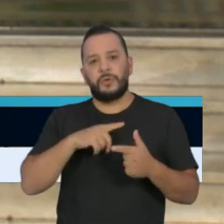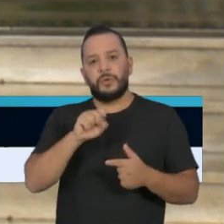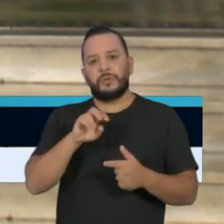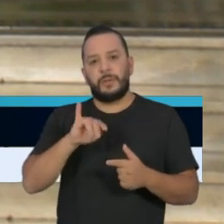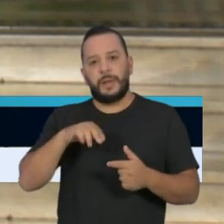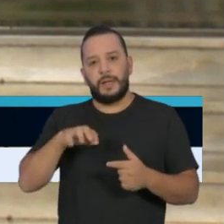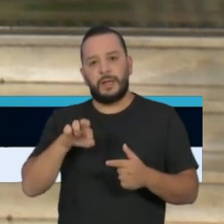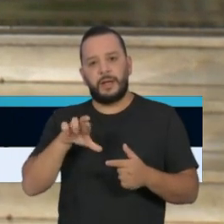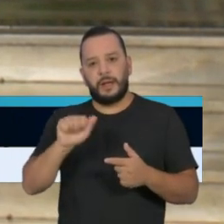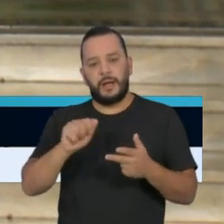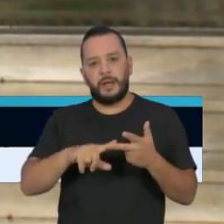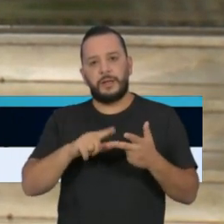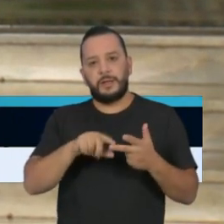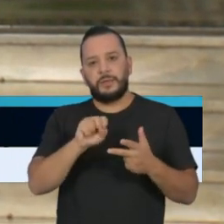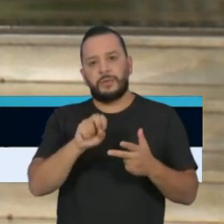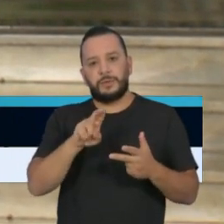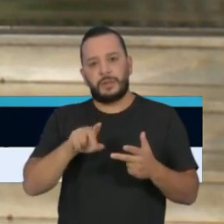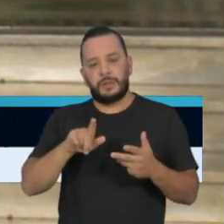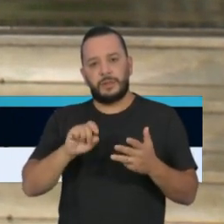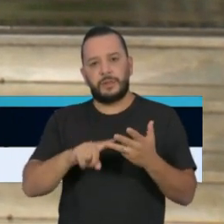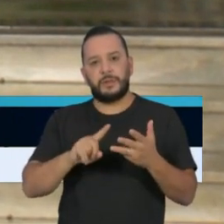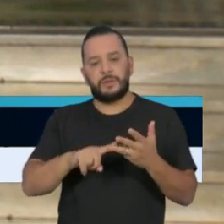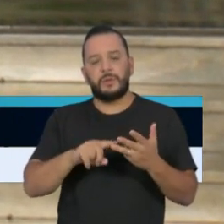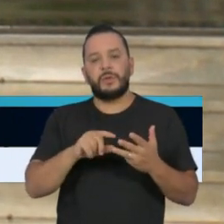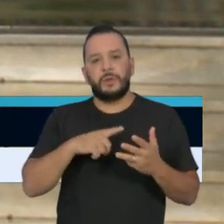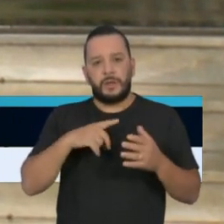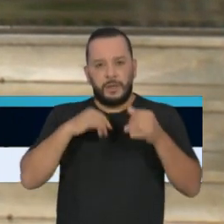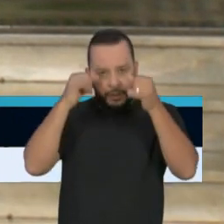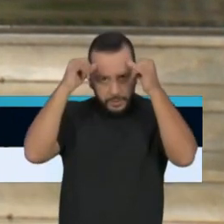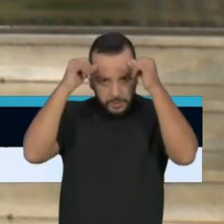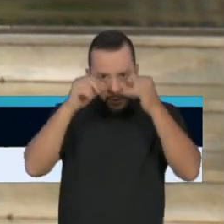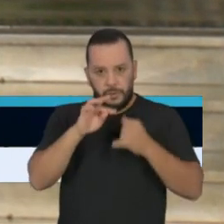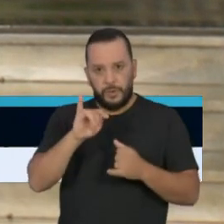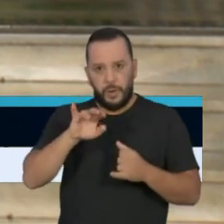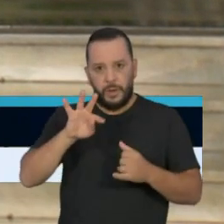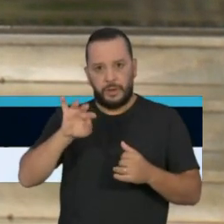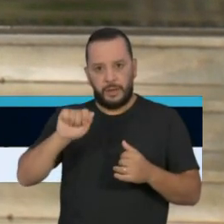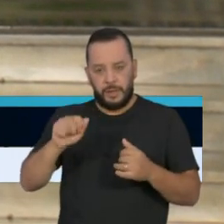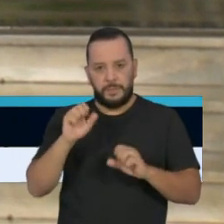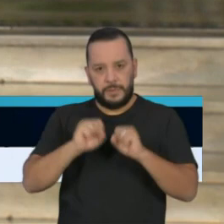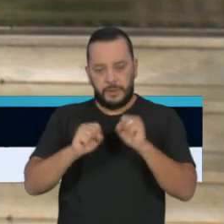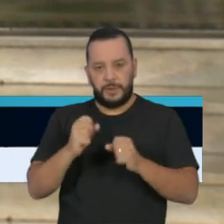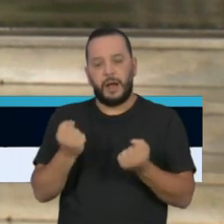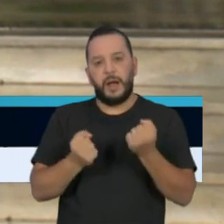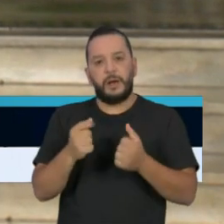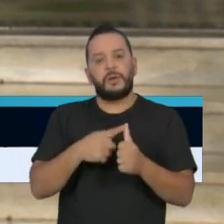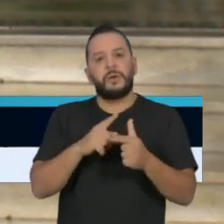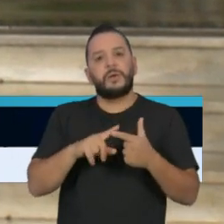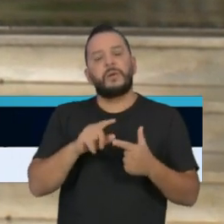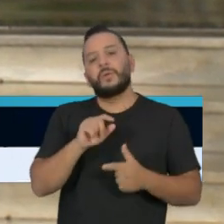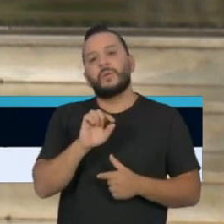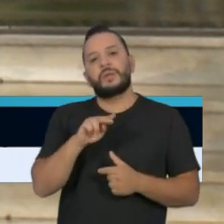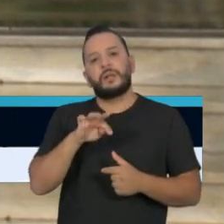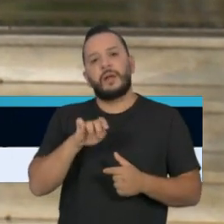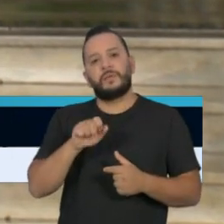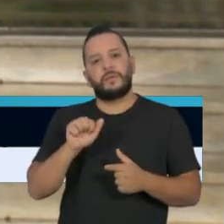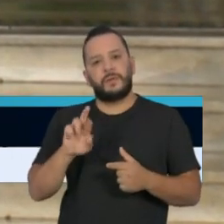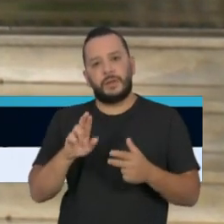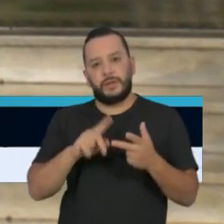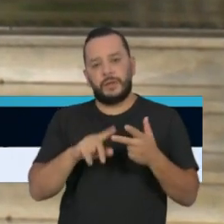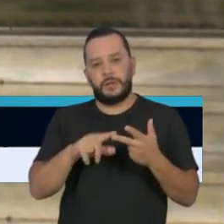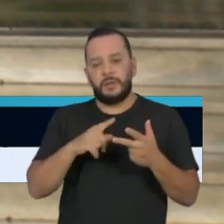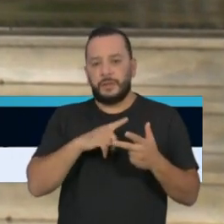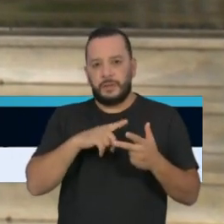a Suzano, a Toyota, a União SP, a Única, a Unilever, a Unipar, a